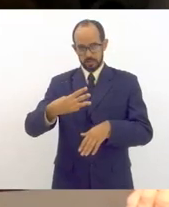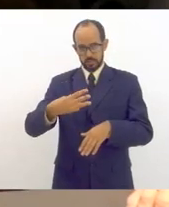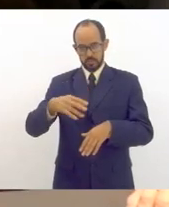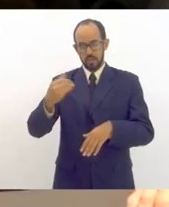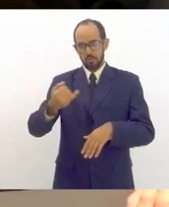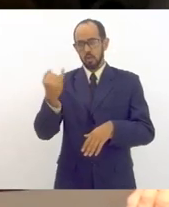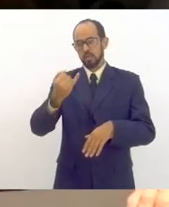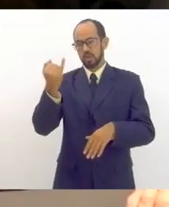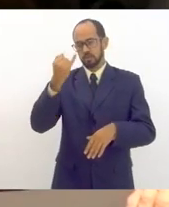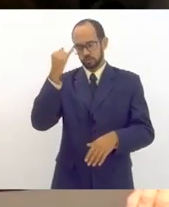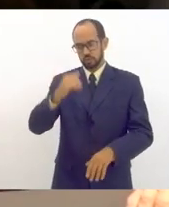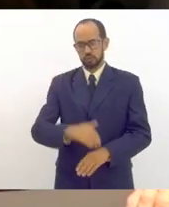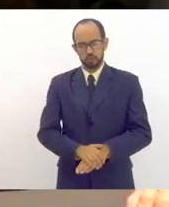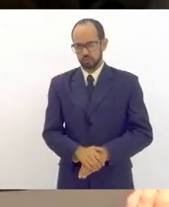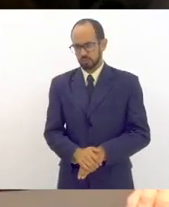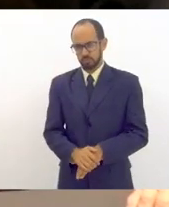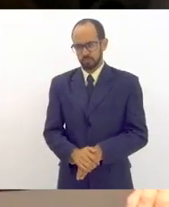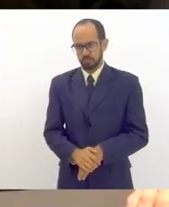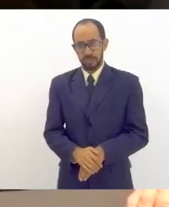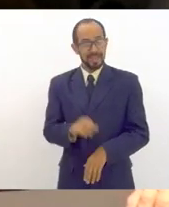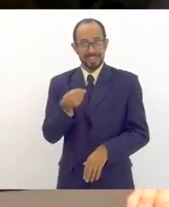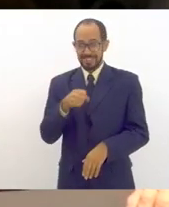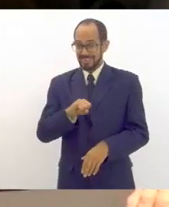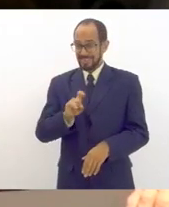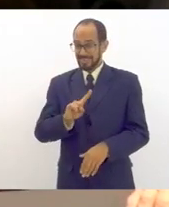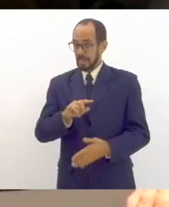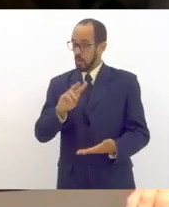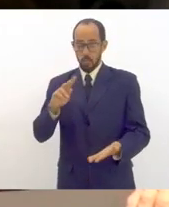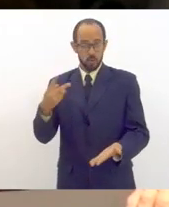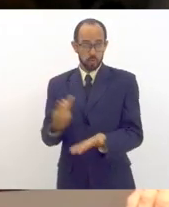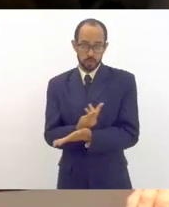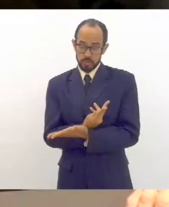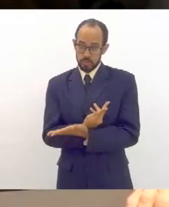imprescindível. Se isso não vier a acontecer,